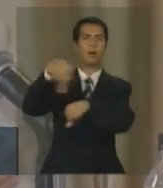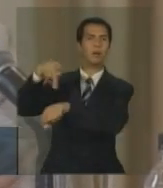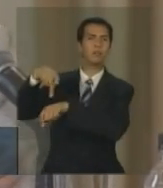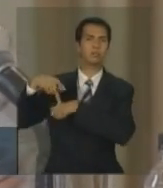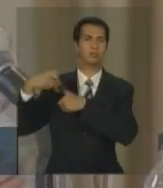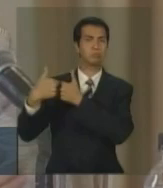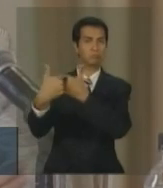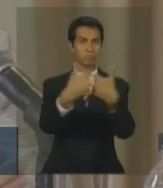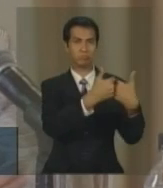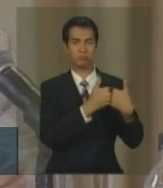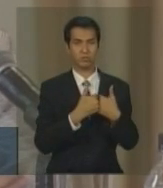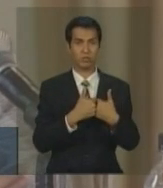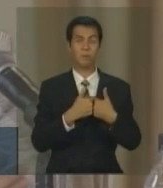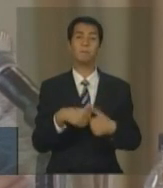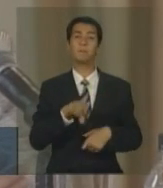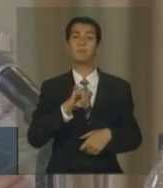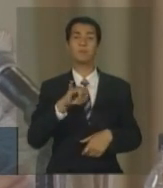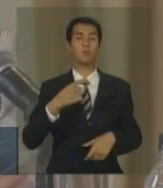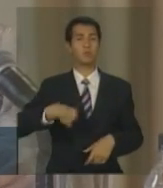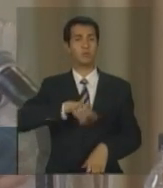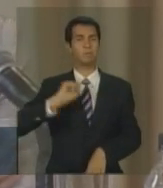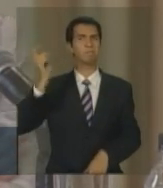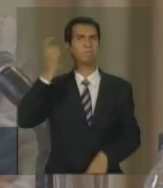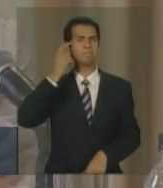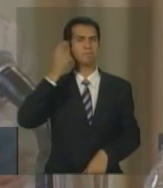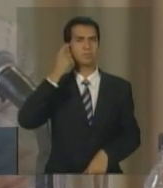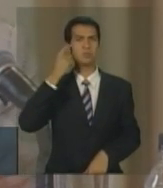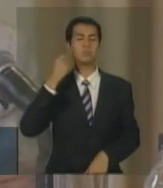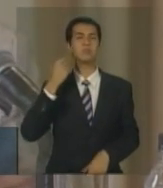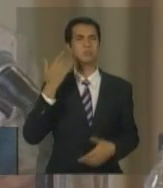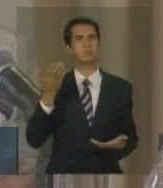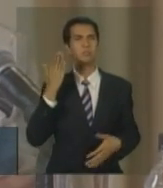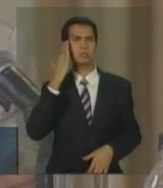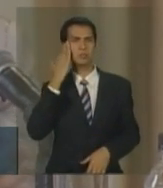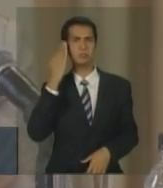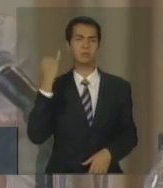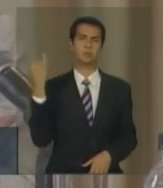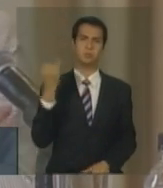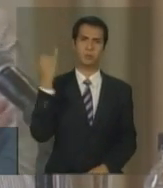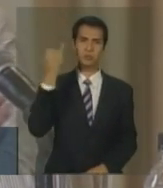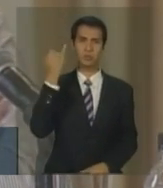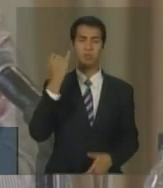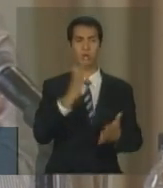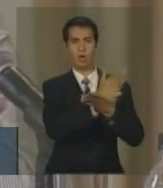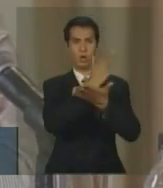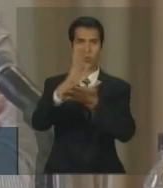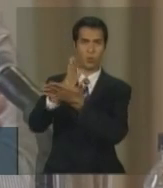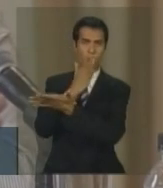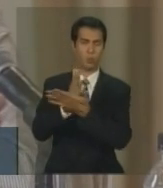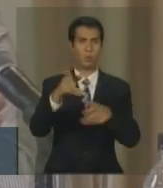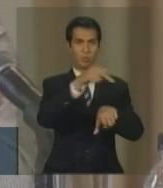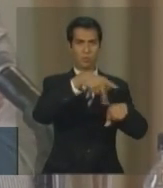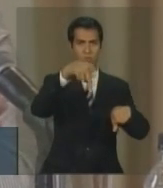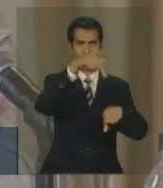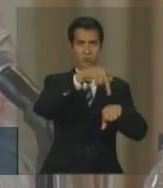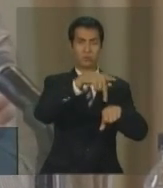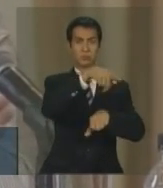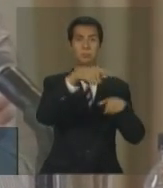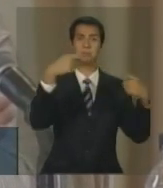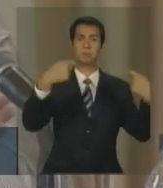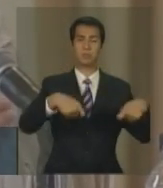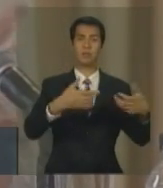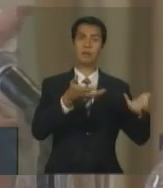Mesmo a gente considerando importante, né, entendendo por que é importante para alguns países